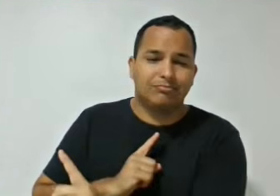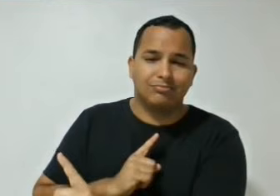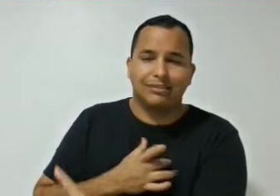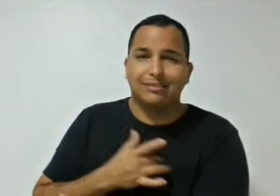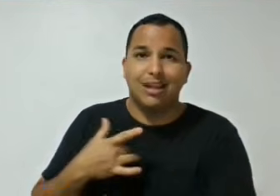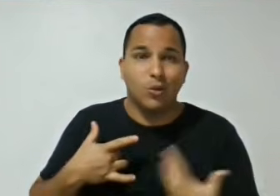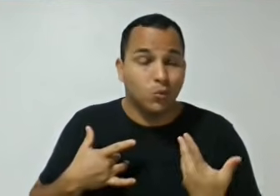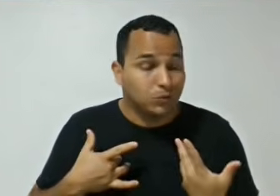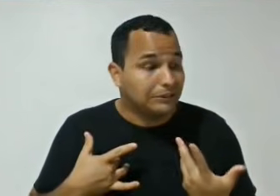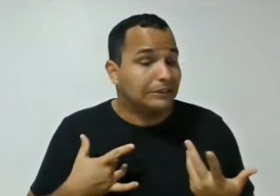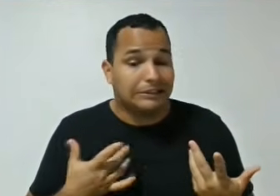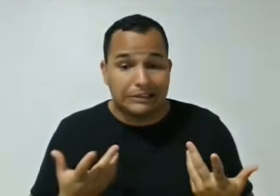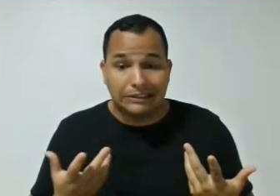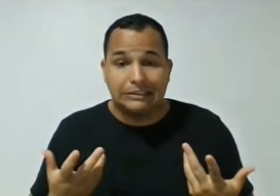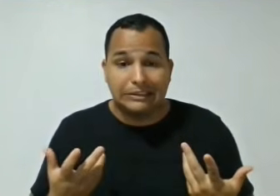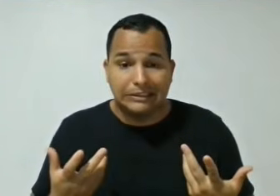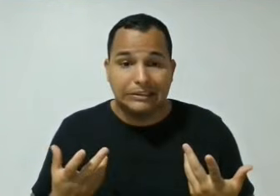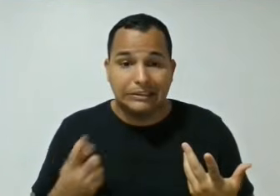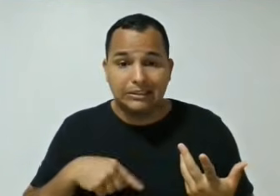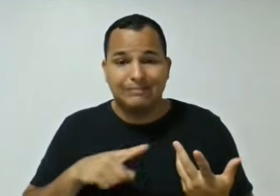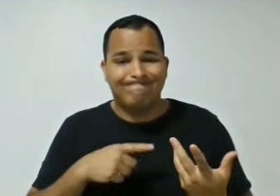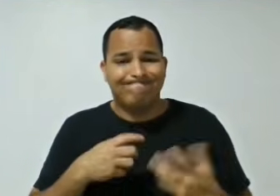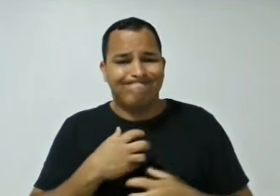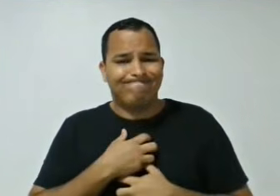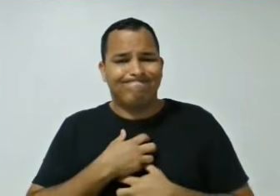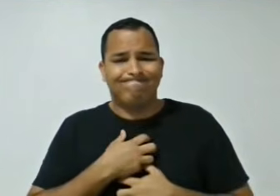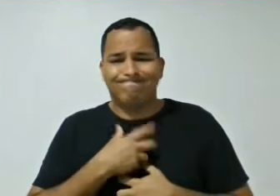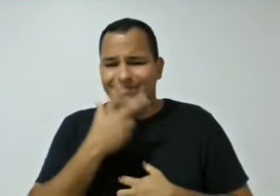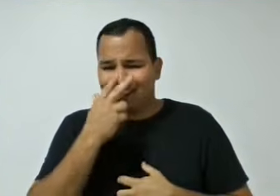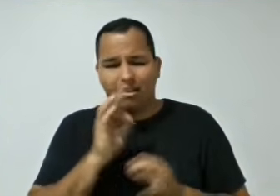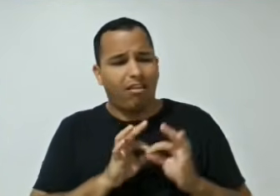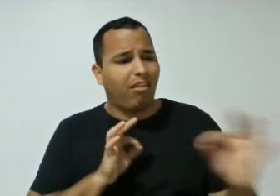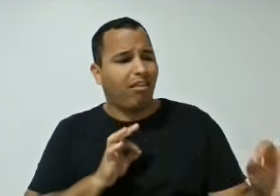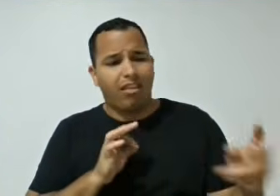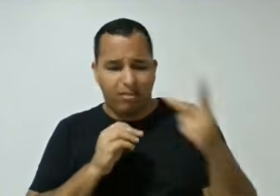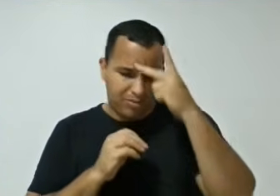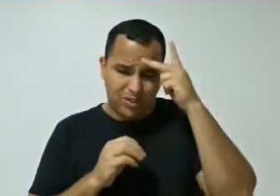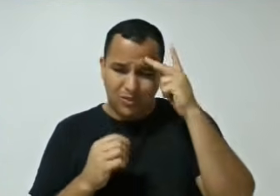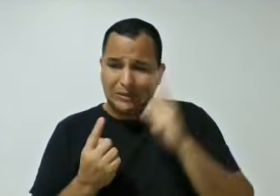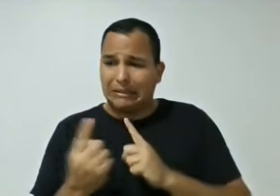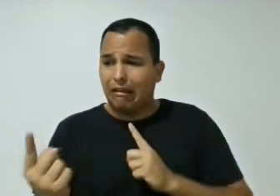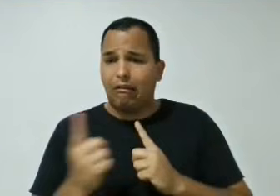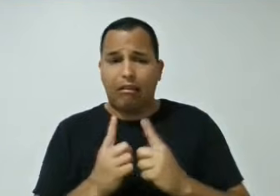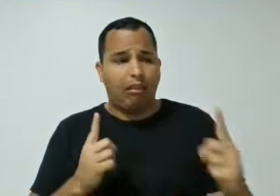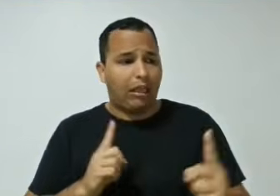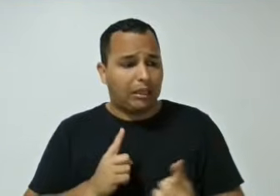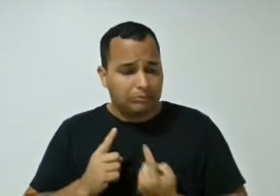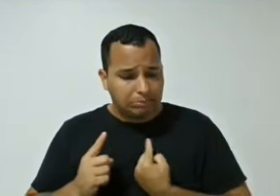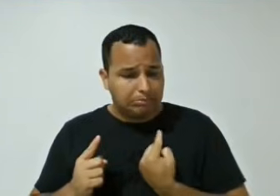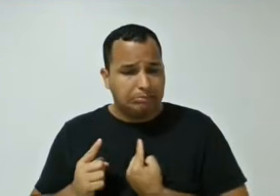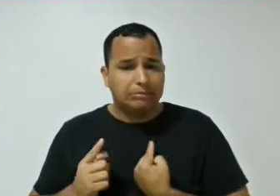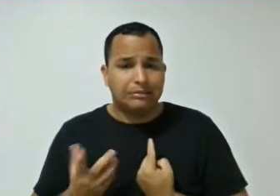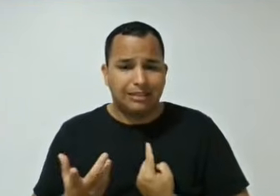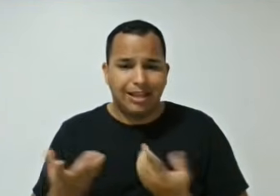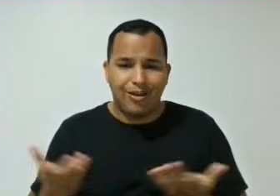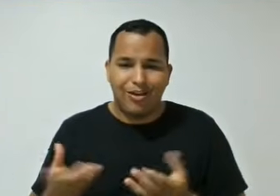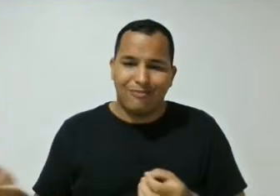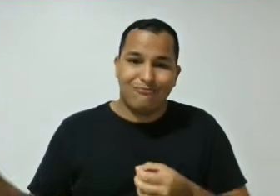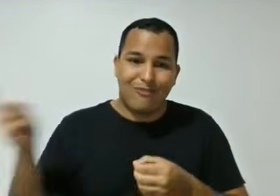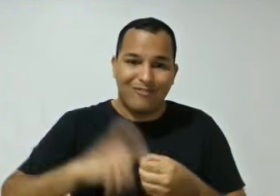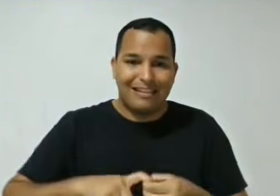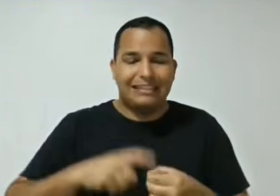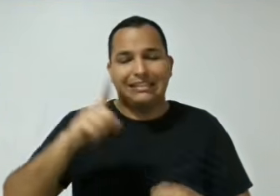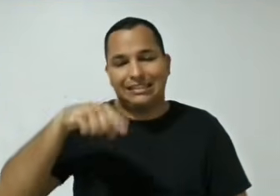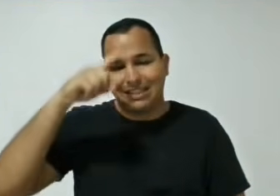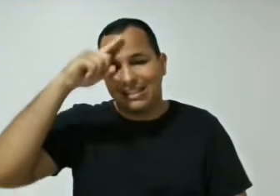saúde fez com que a gente ficasse ainda mais distantes uns dos outros. E retomar isso é muito complicado, que é o